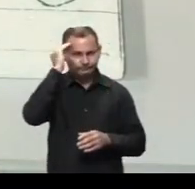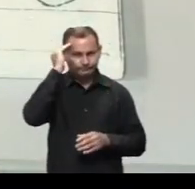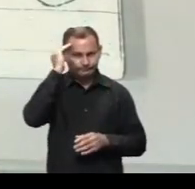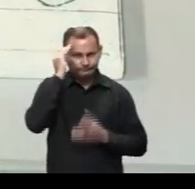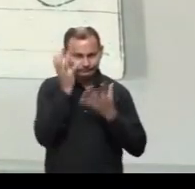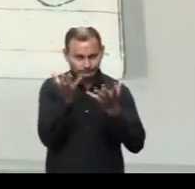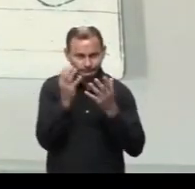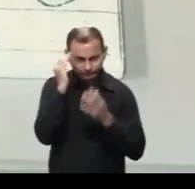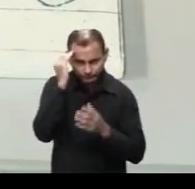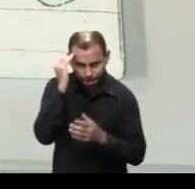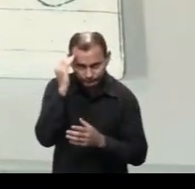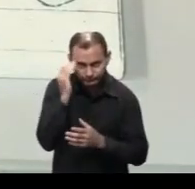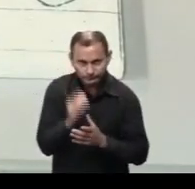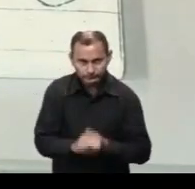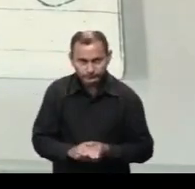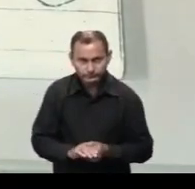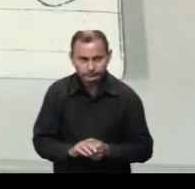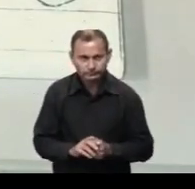Eu quero que você tenha noção